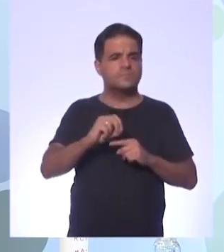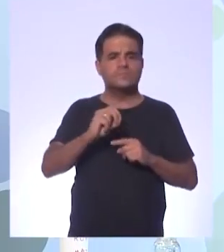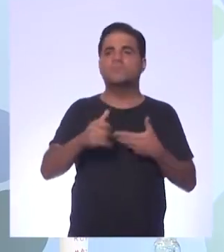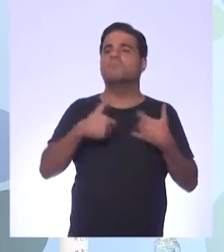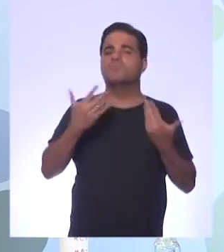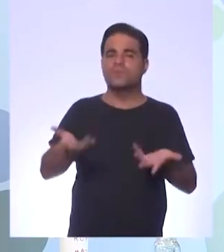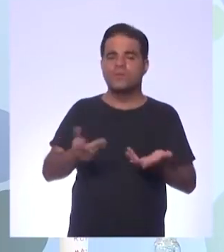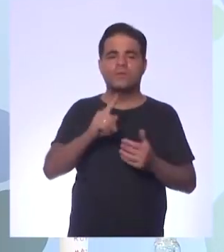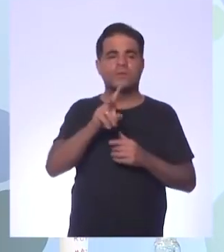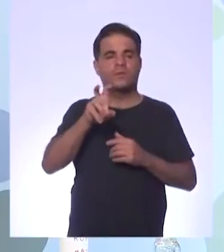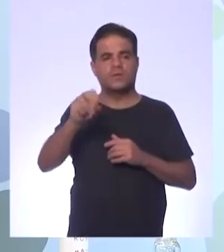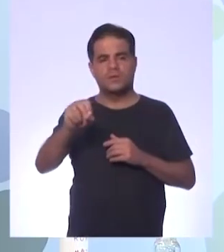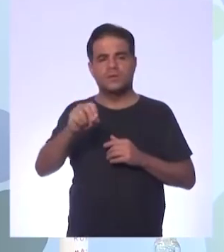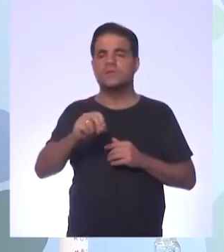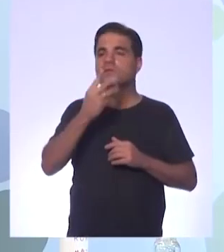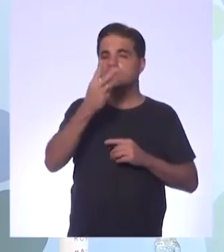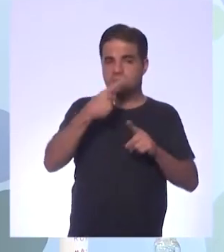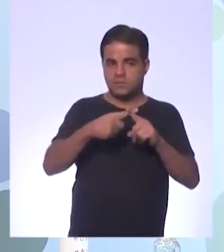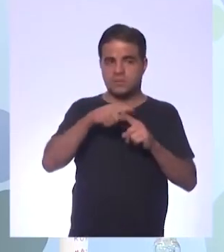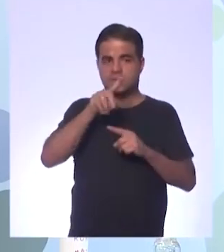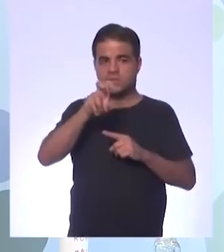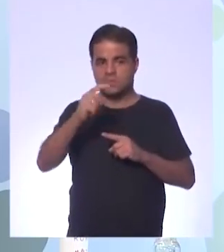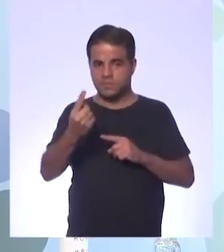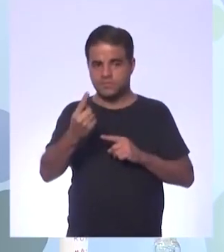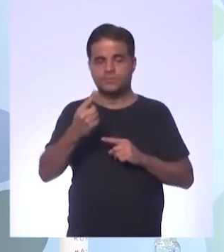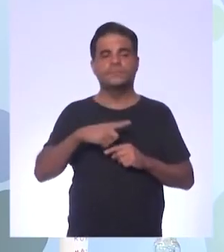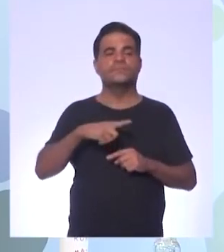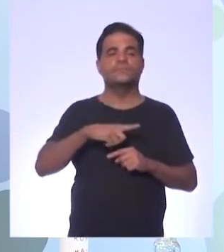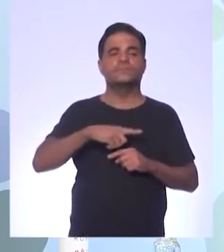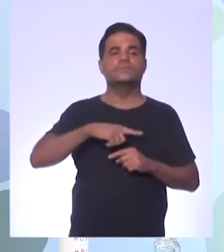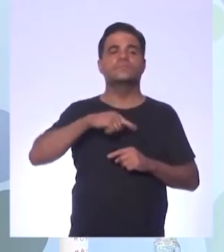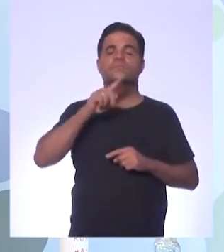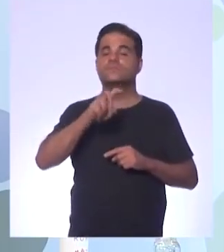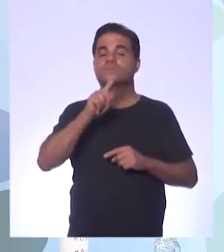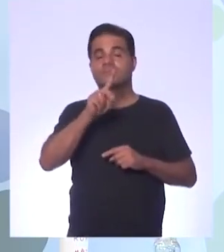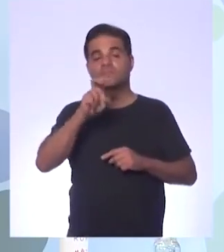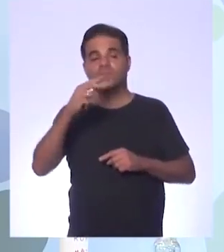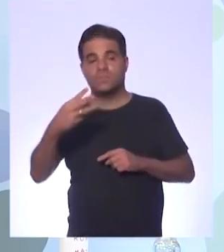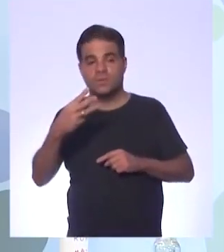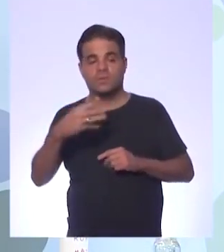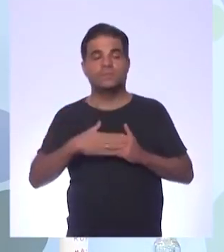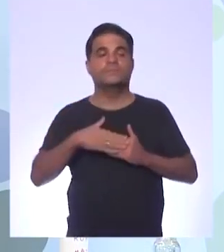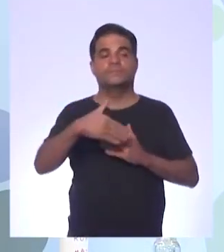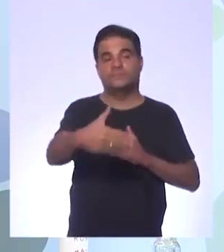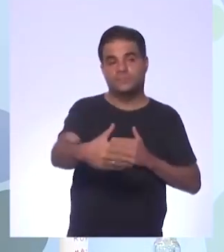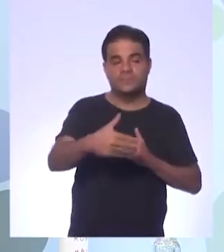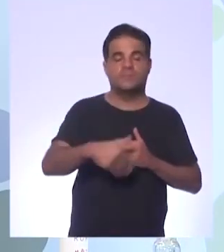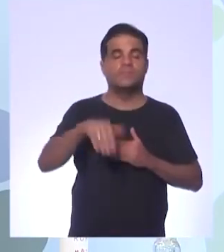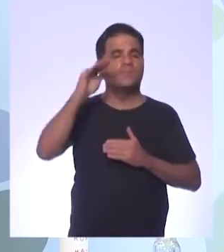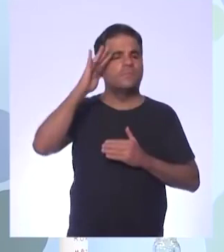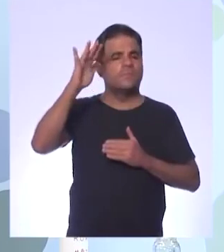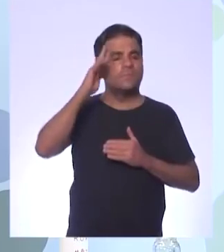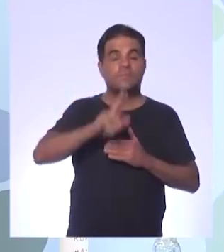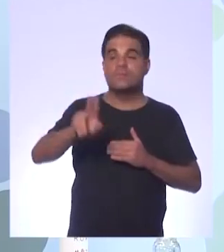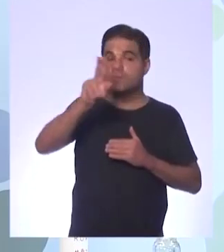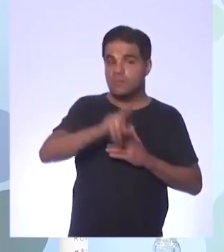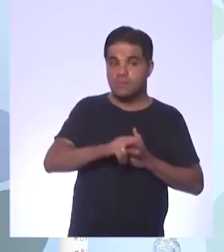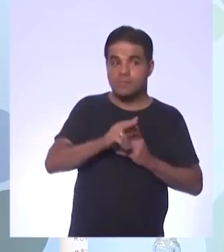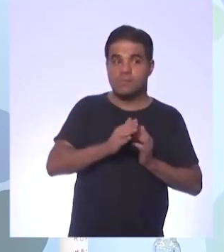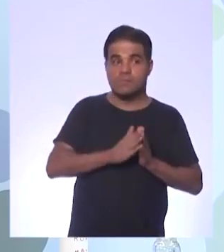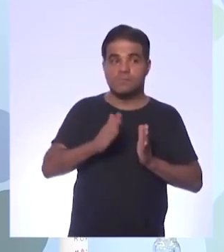daria 150. Então, 3 vezes 51 vai dar 153, tá bom? Estou usando o raciocínio. Então, aqui vai